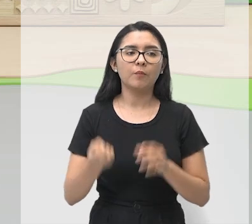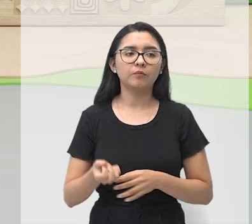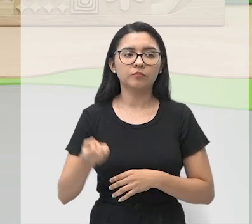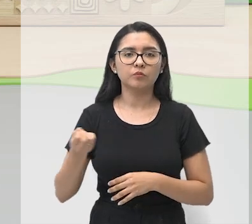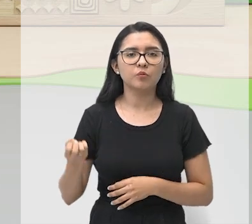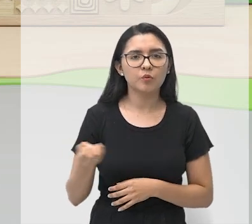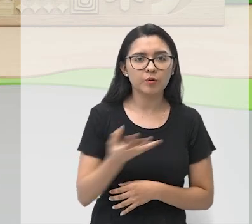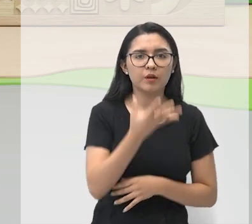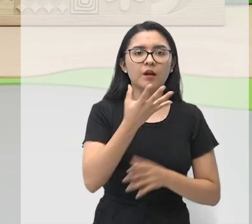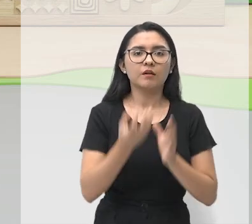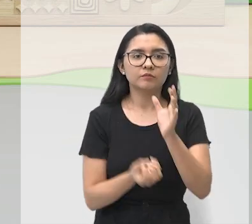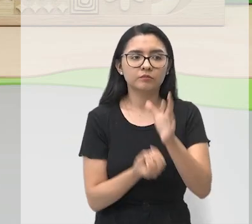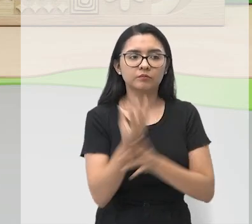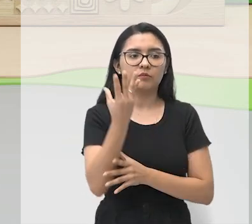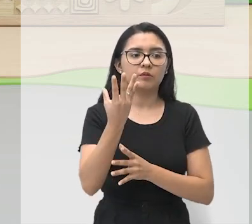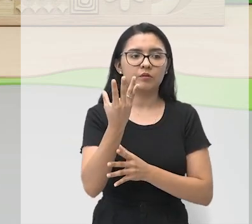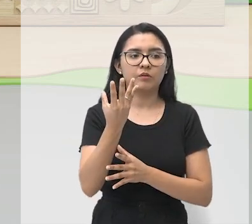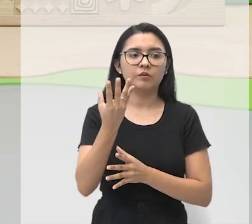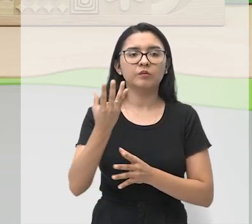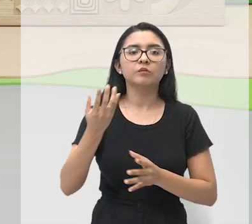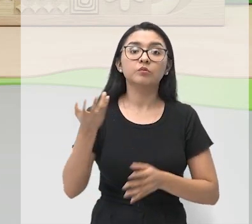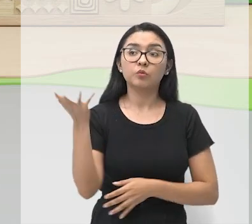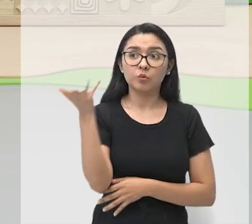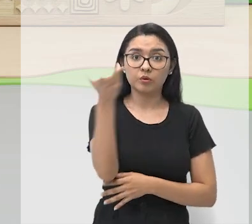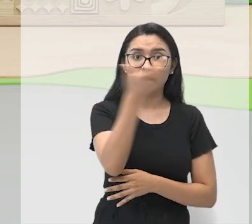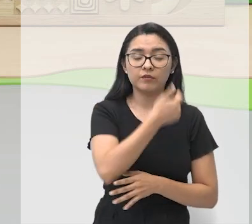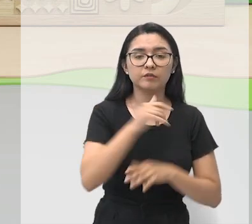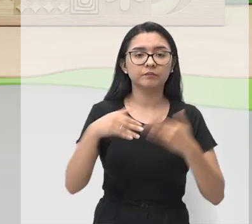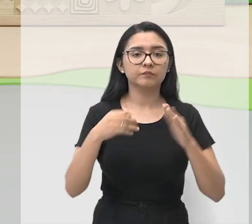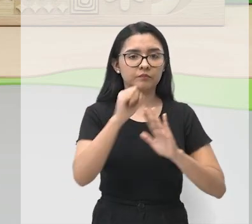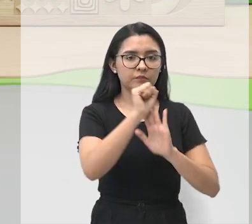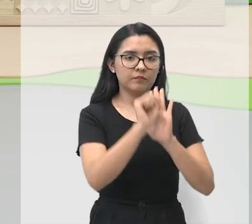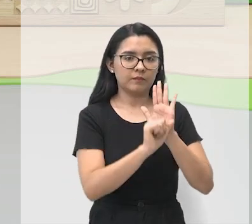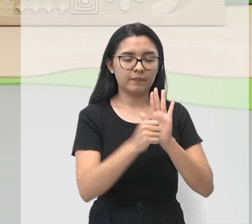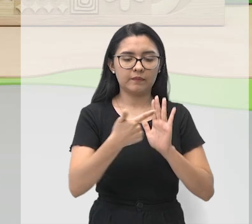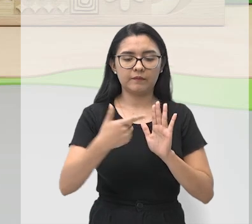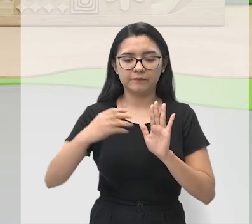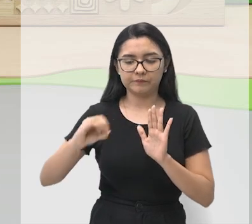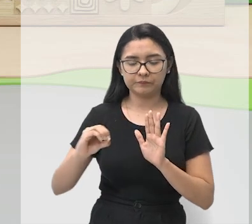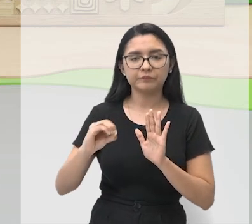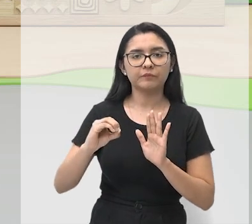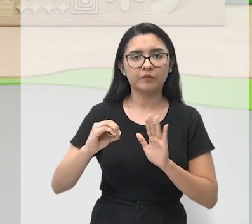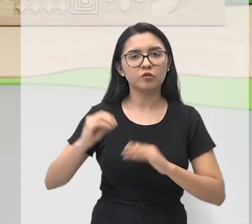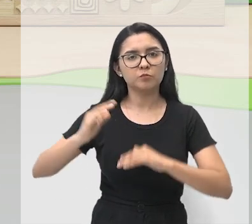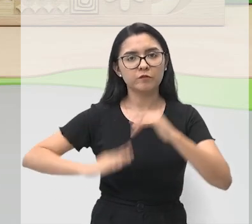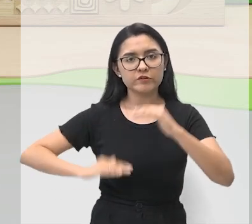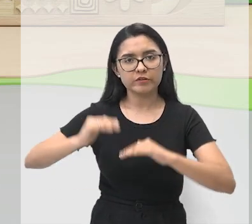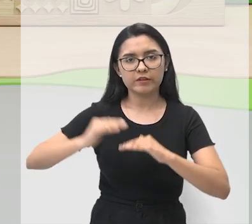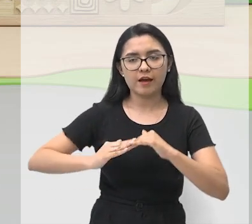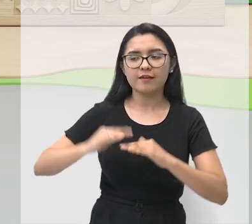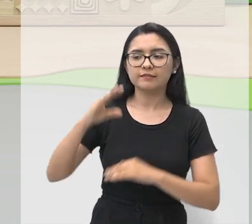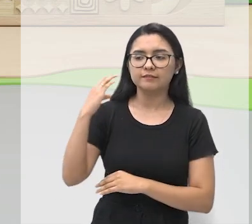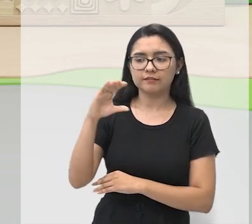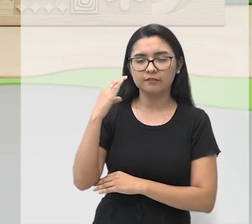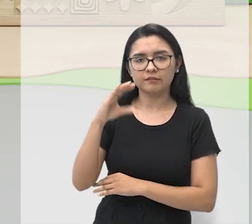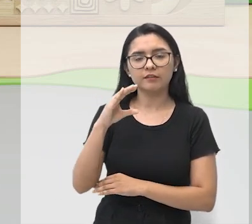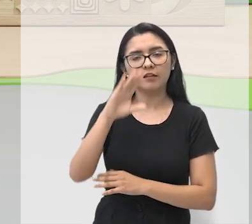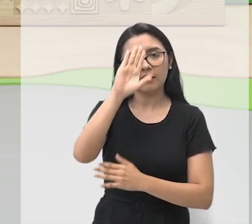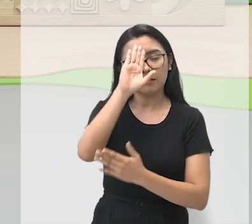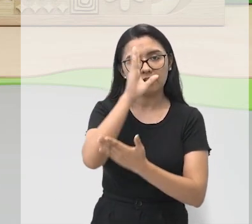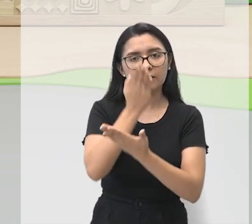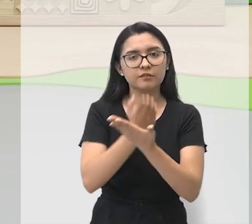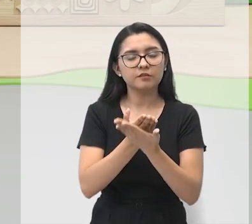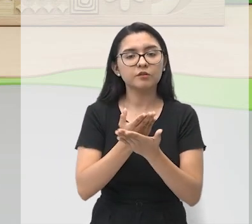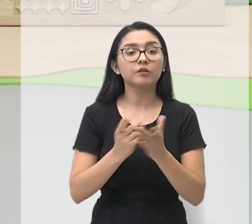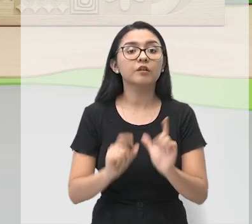universo. Até o século XX, grande parte dos cientistas acreditavam